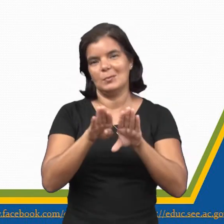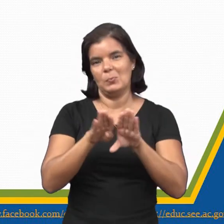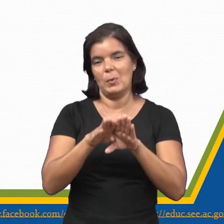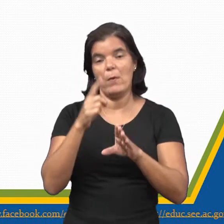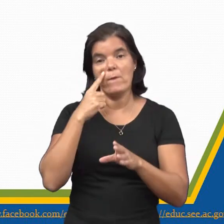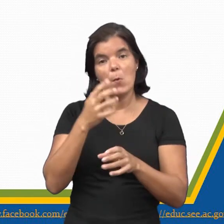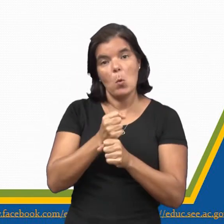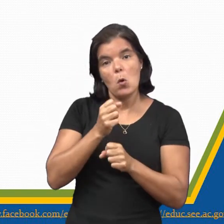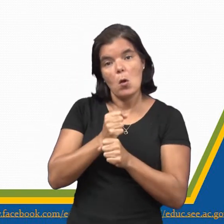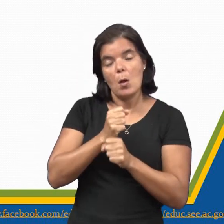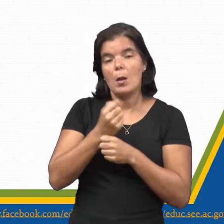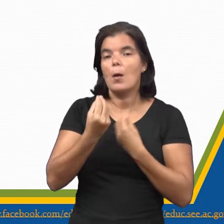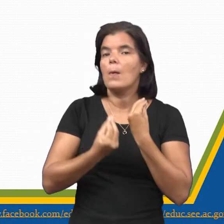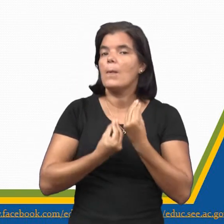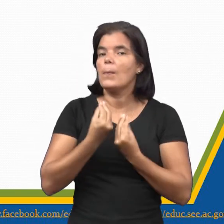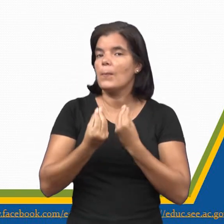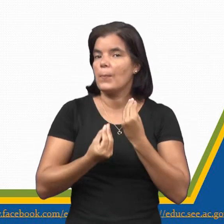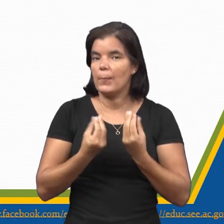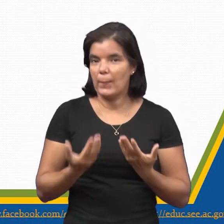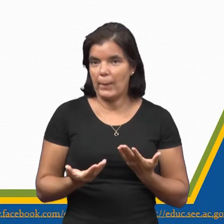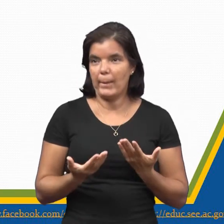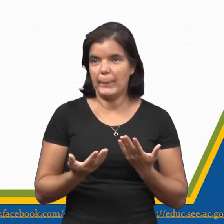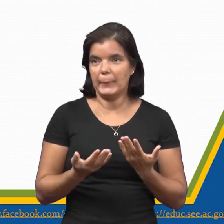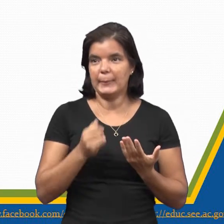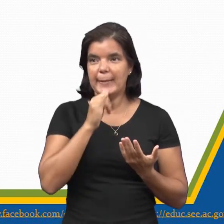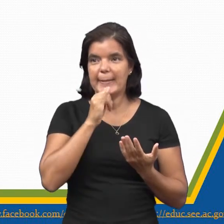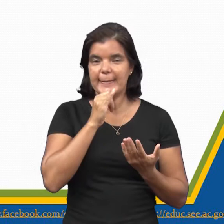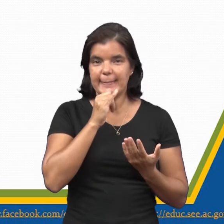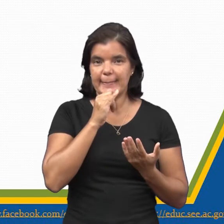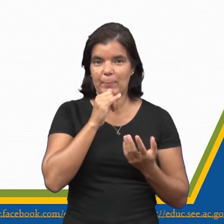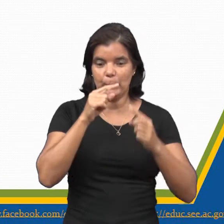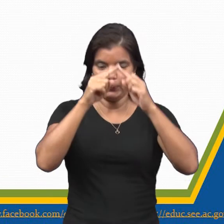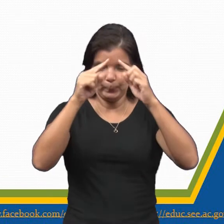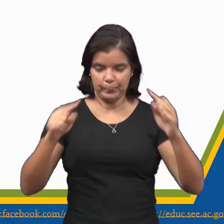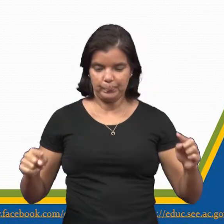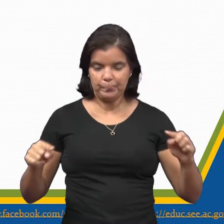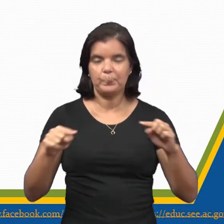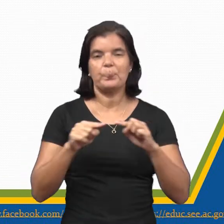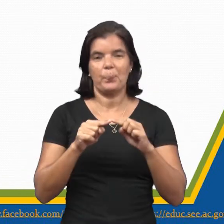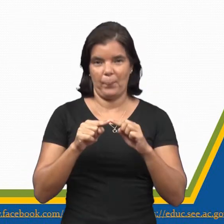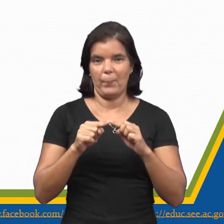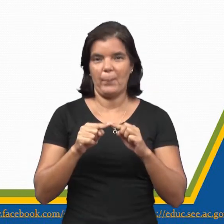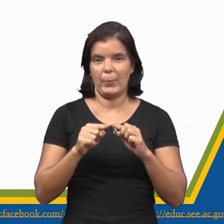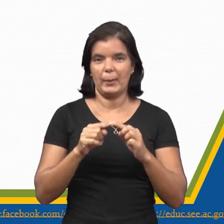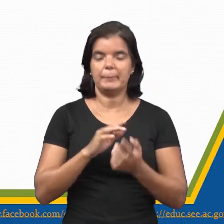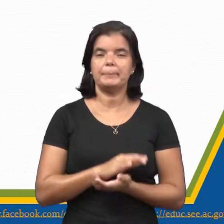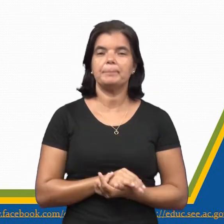Vamos calcular então a área desse triângulo aqui.